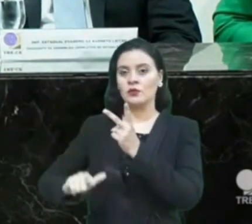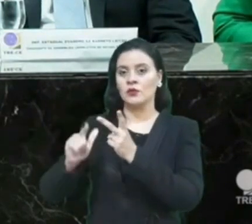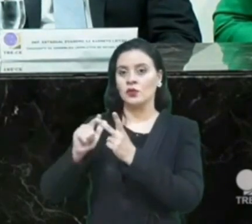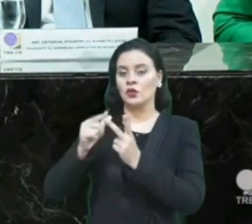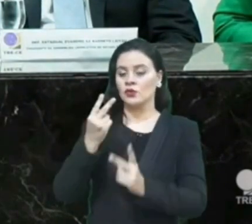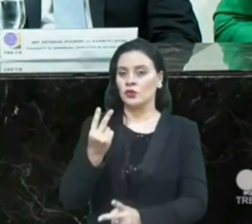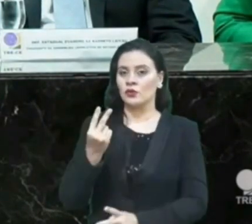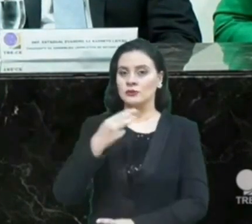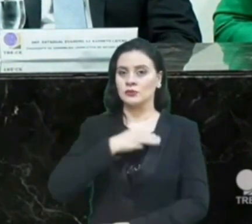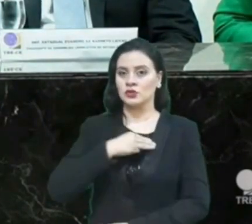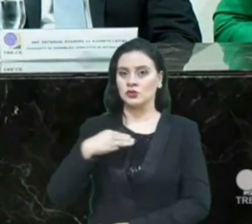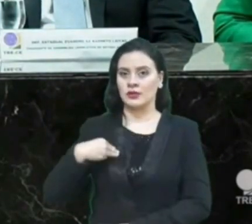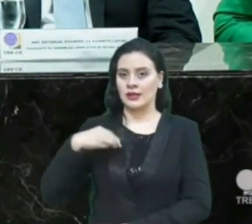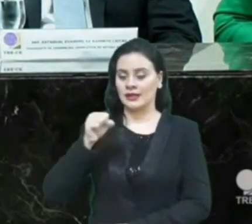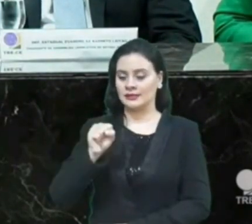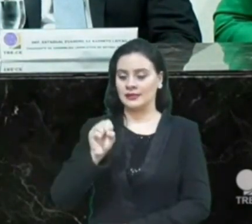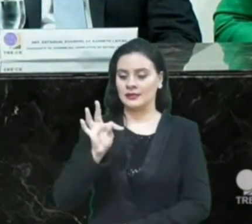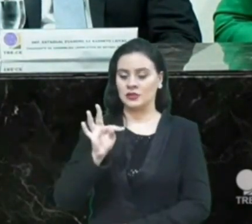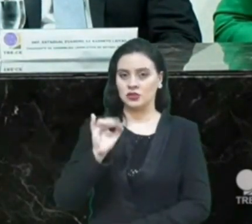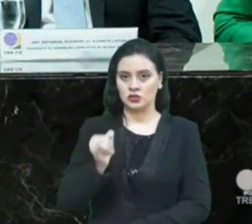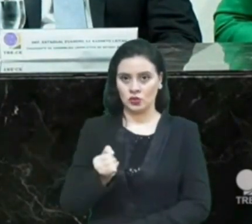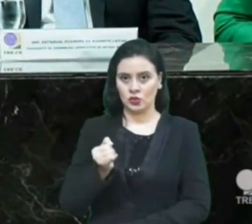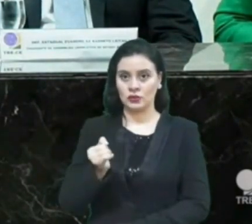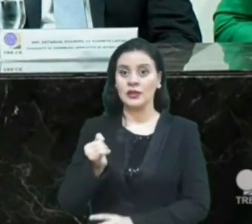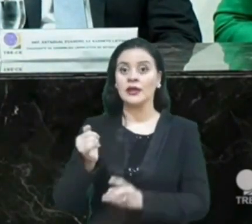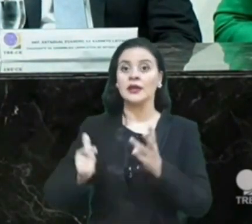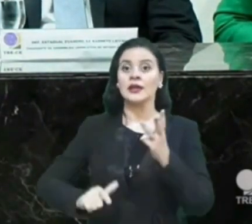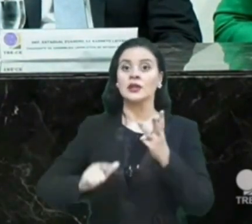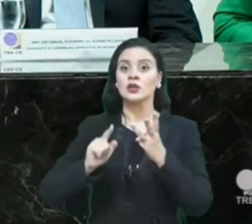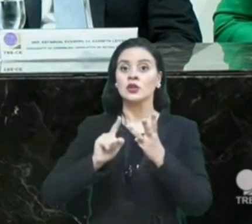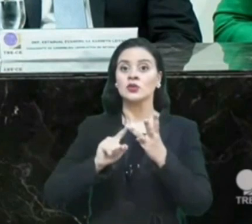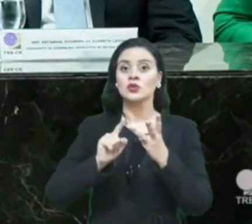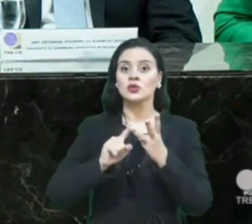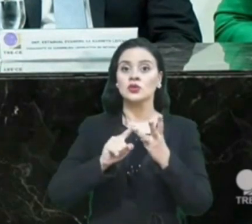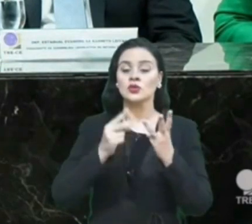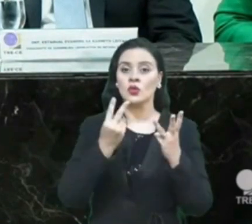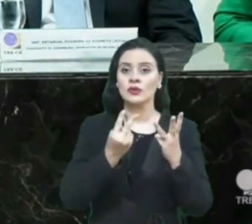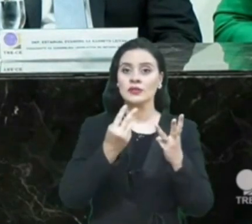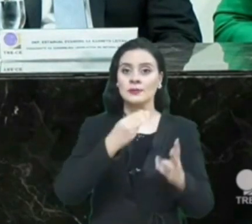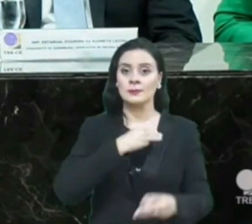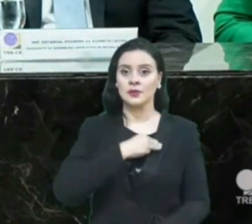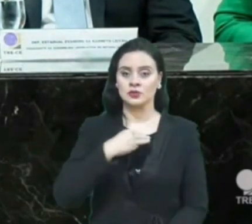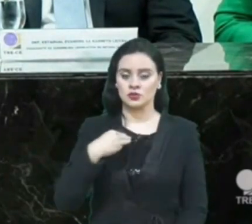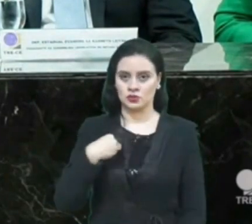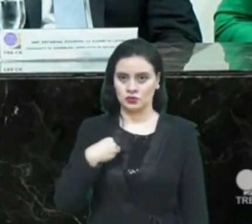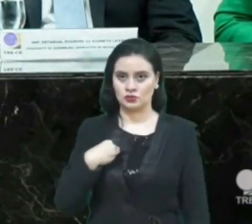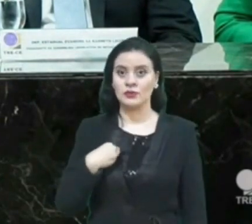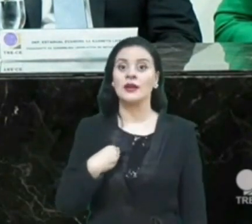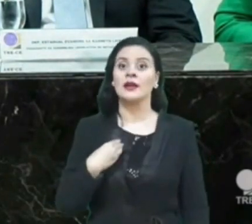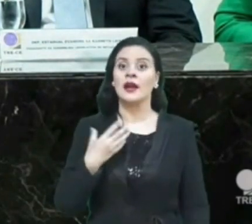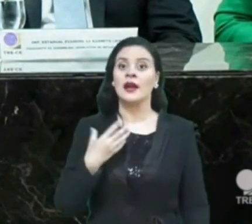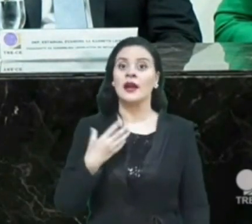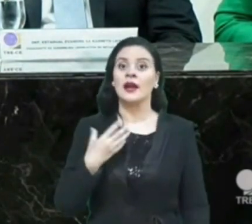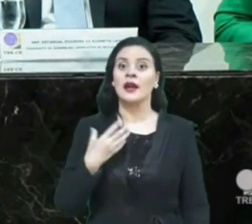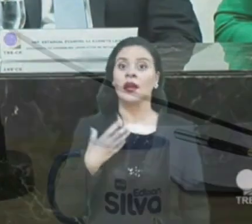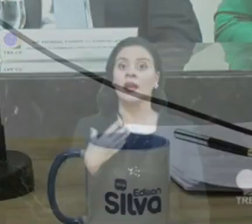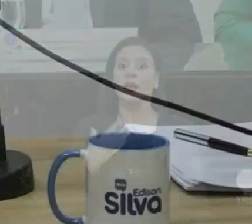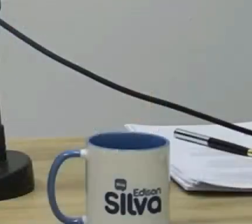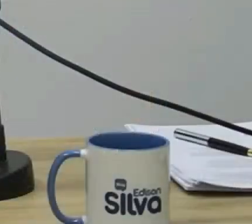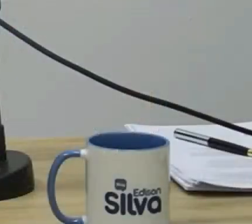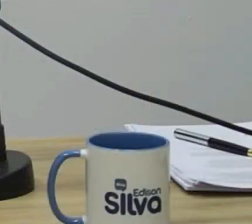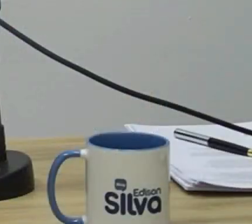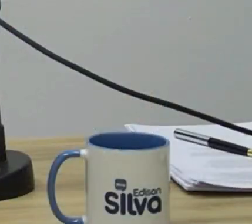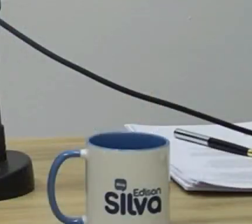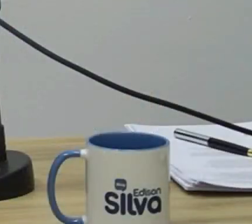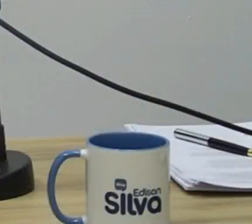2 juristas. É essa a composição do 2º grau e do TSE.